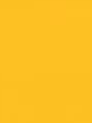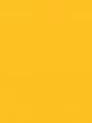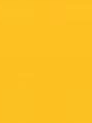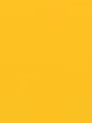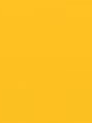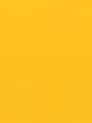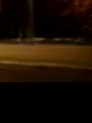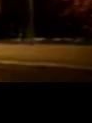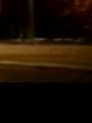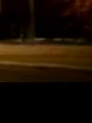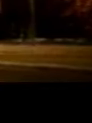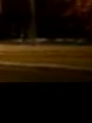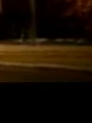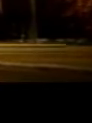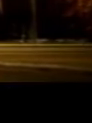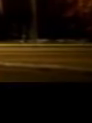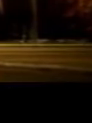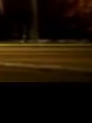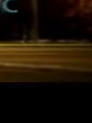comunica.ufo.br